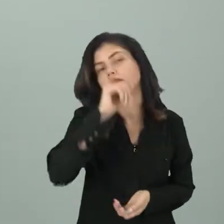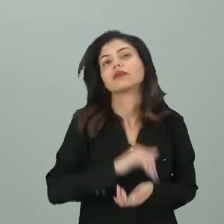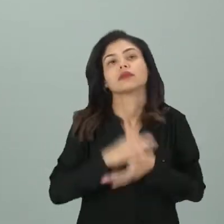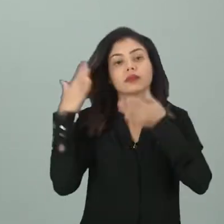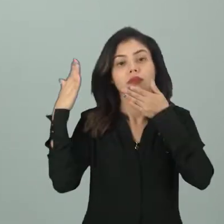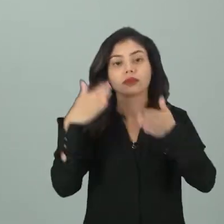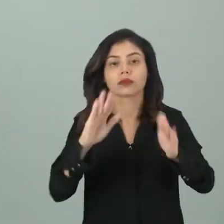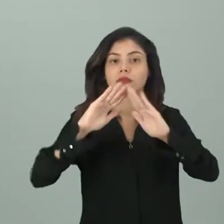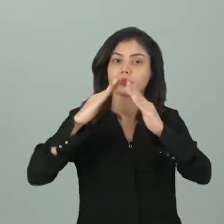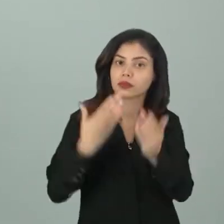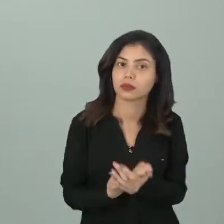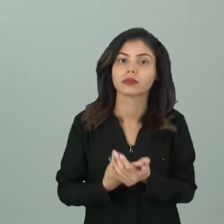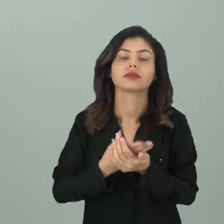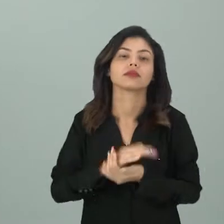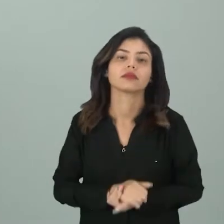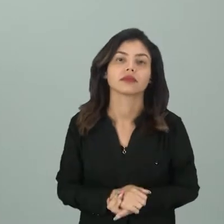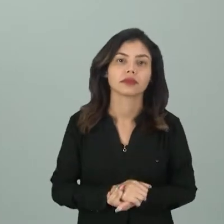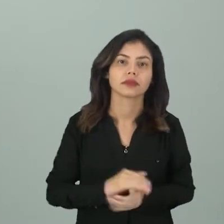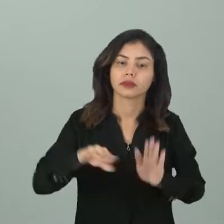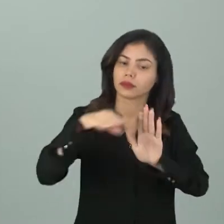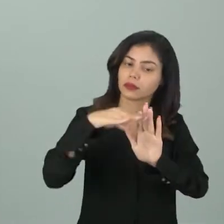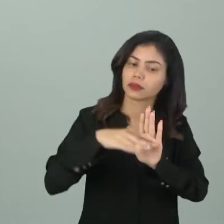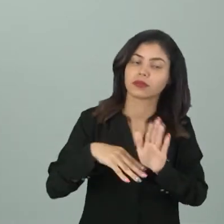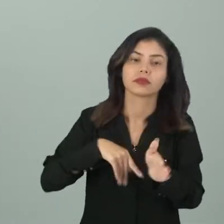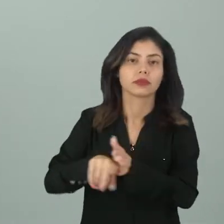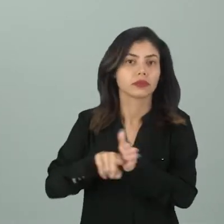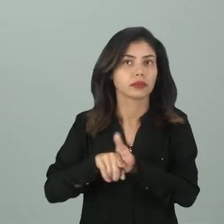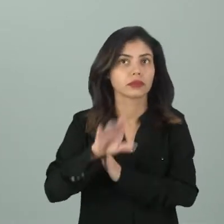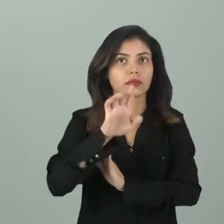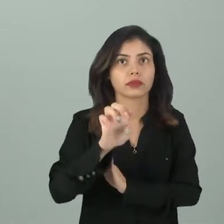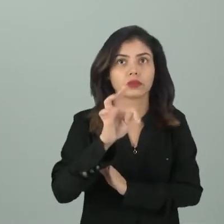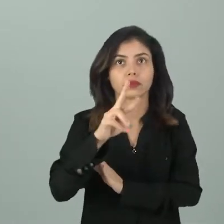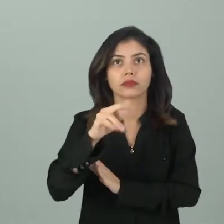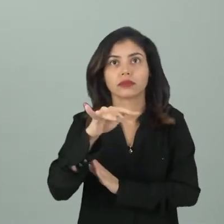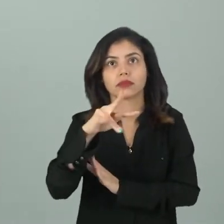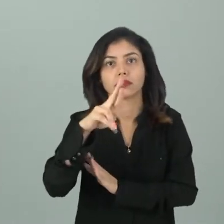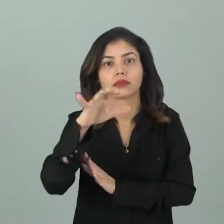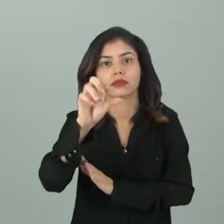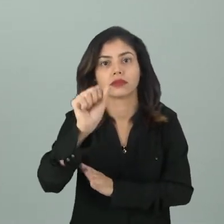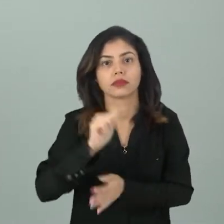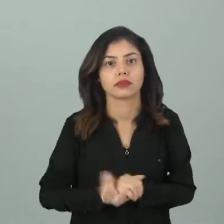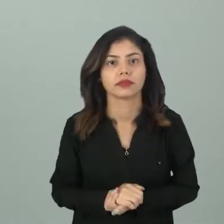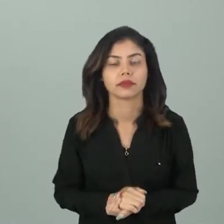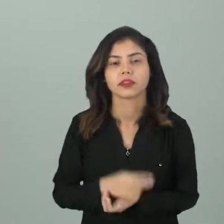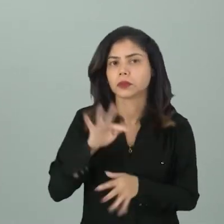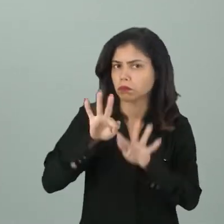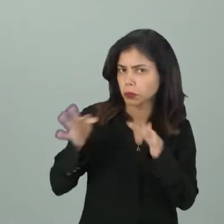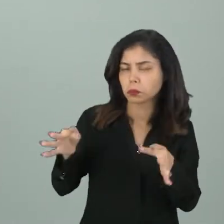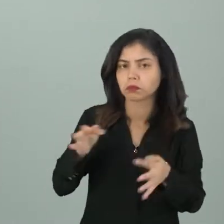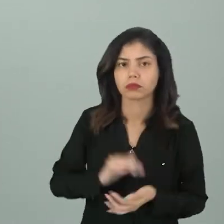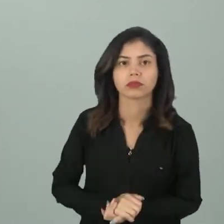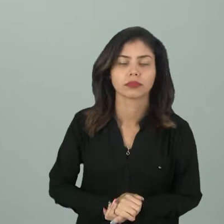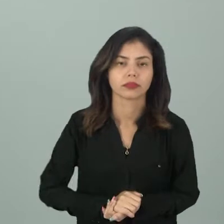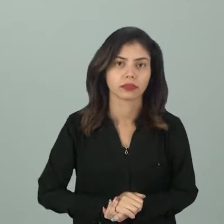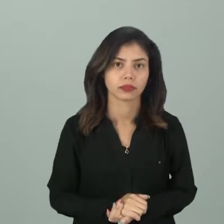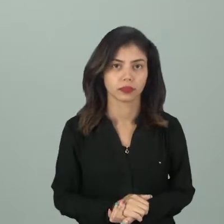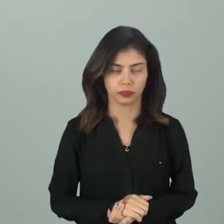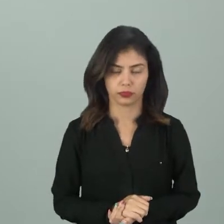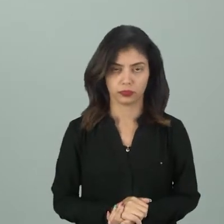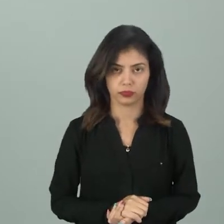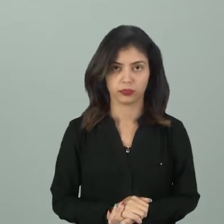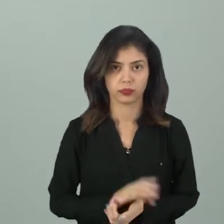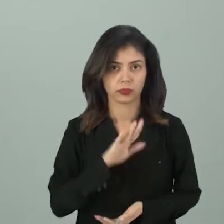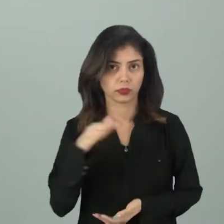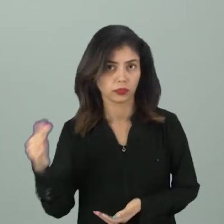foco escolar, então a etapa de pesquisa estatística ela é bem mais simples. E